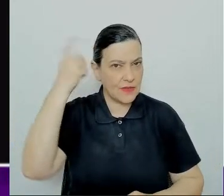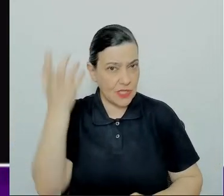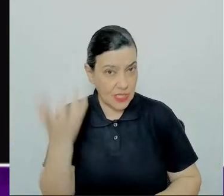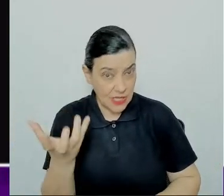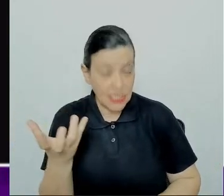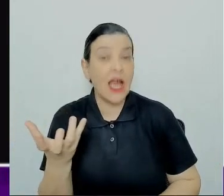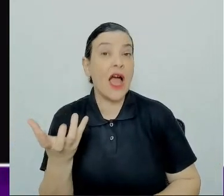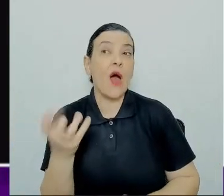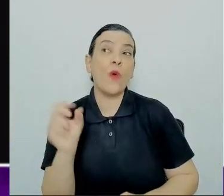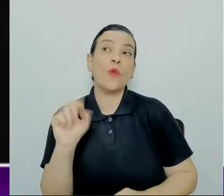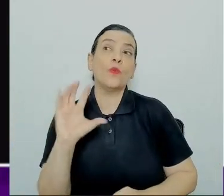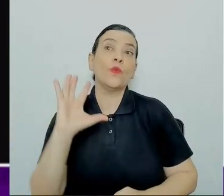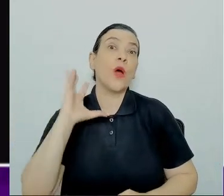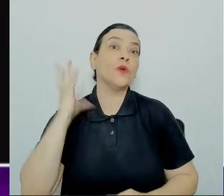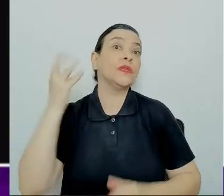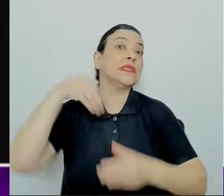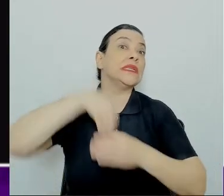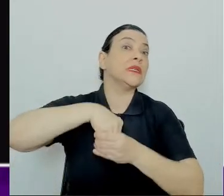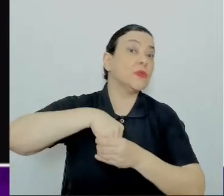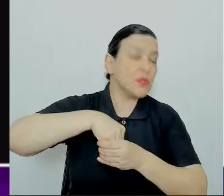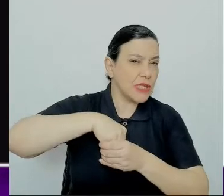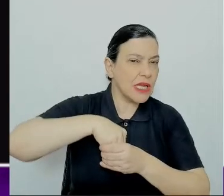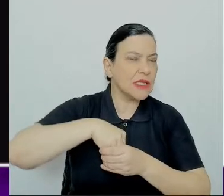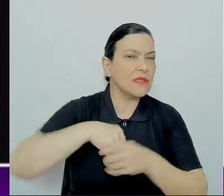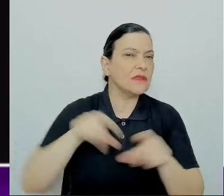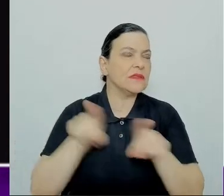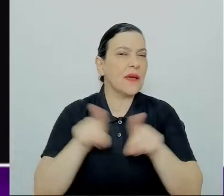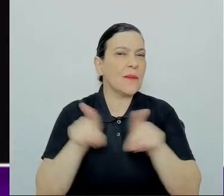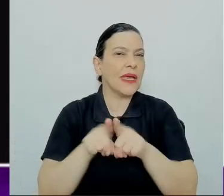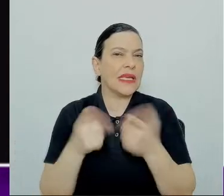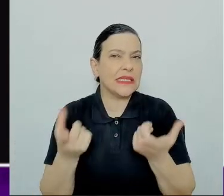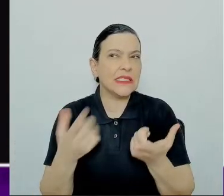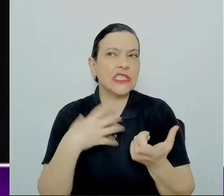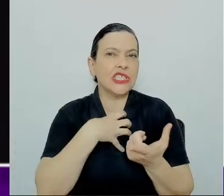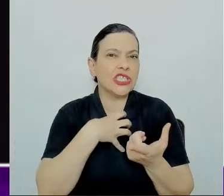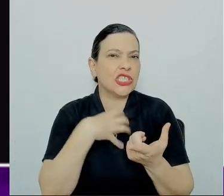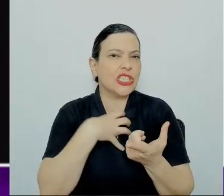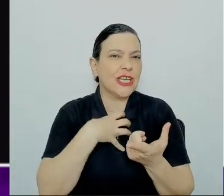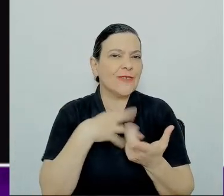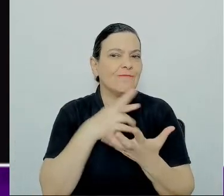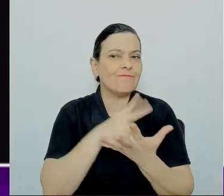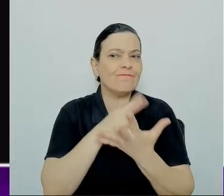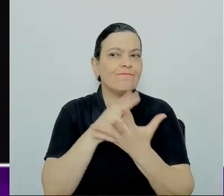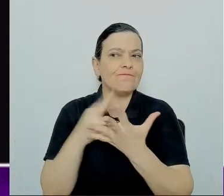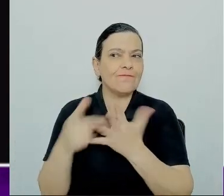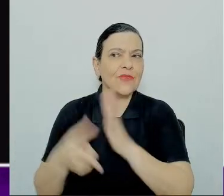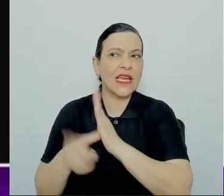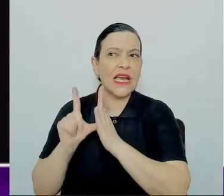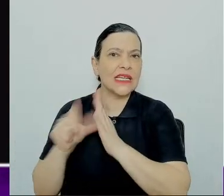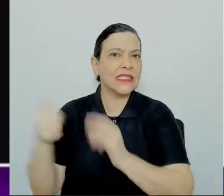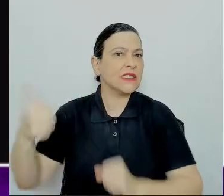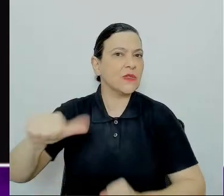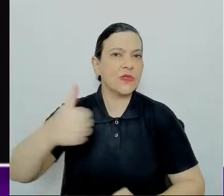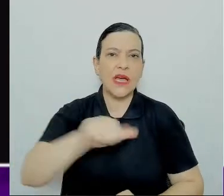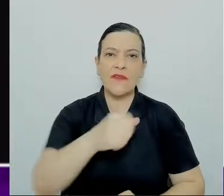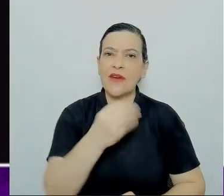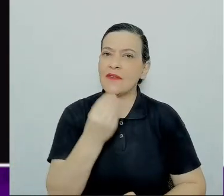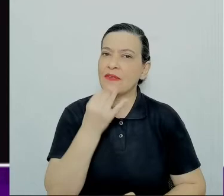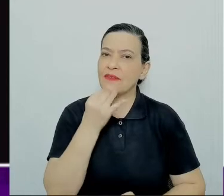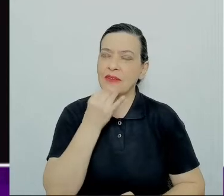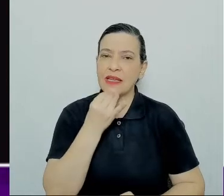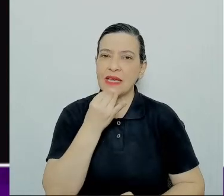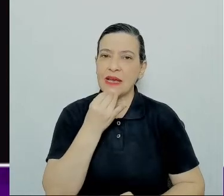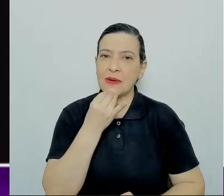sobre o que está acontecendo, né, todo o comportamento que não estava sendo medido dentro da minha rede,